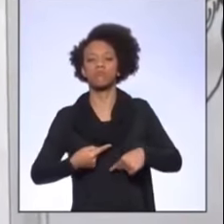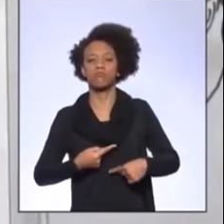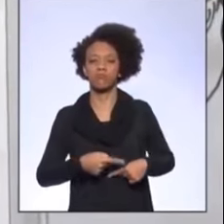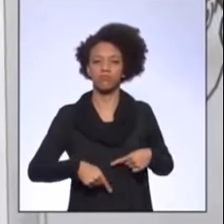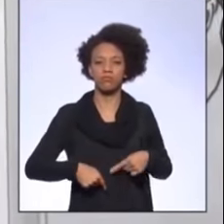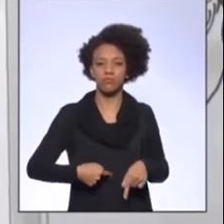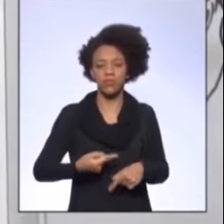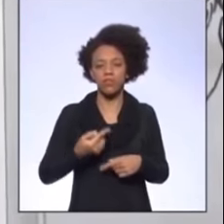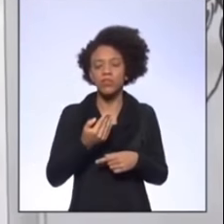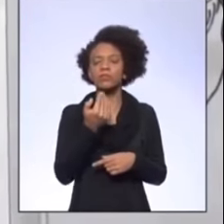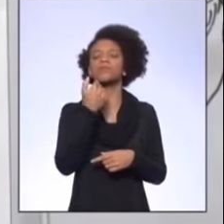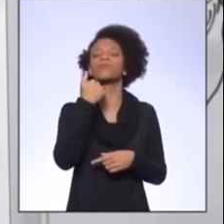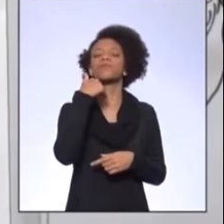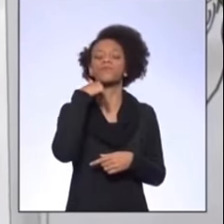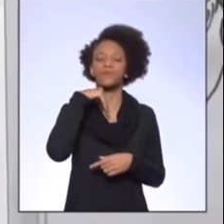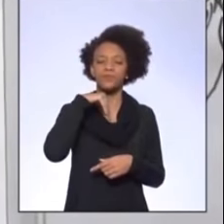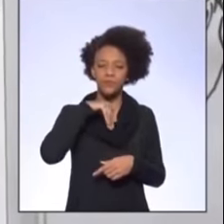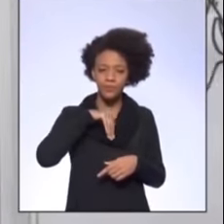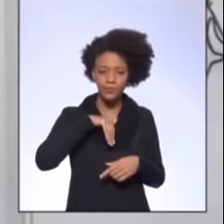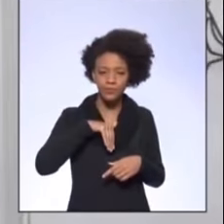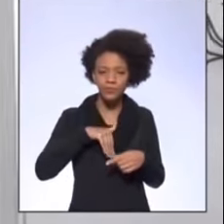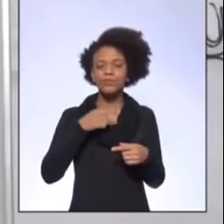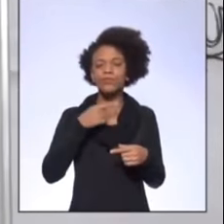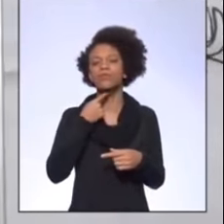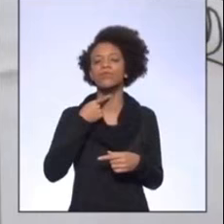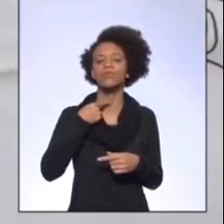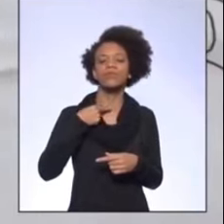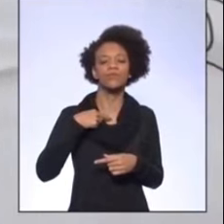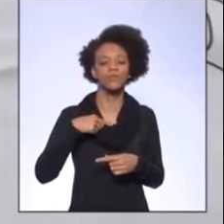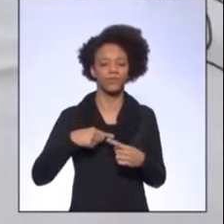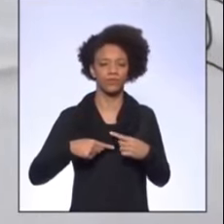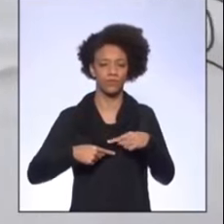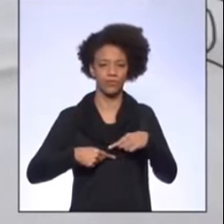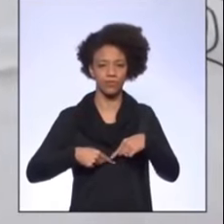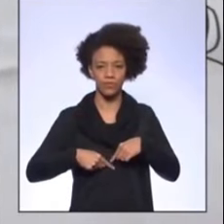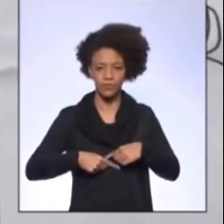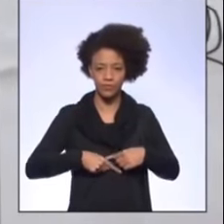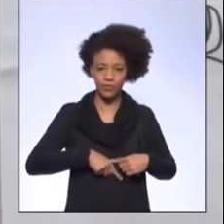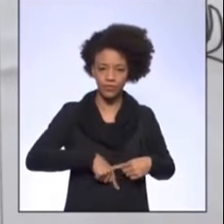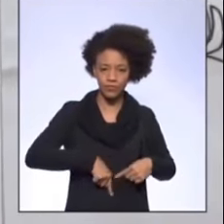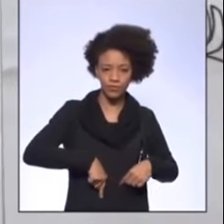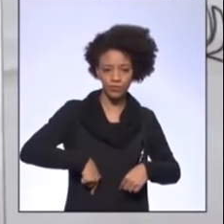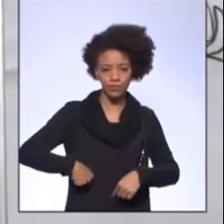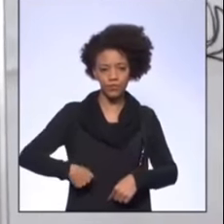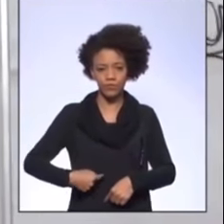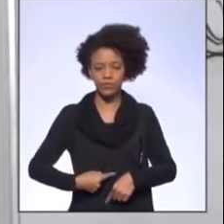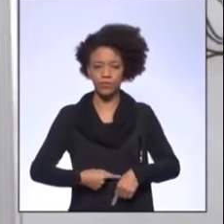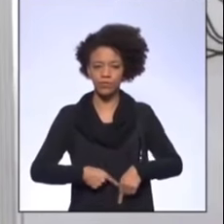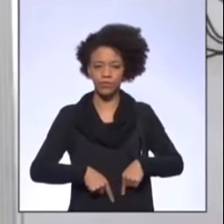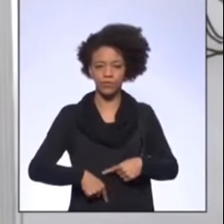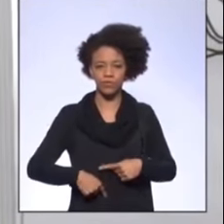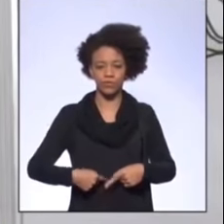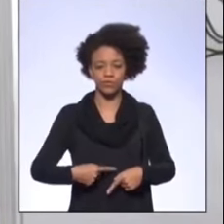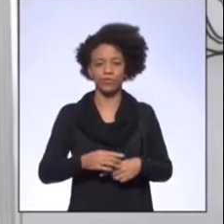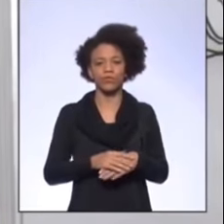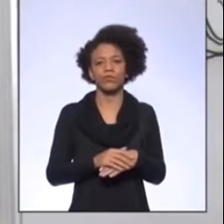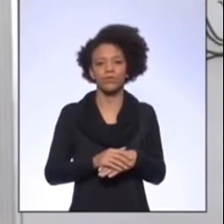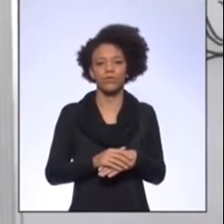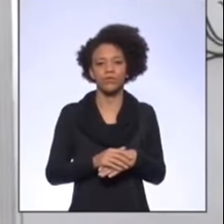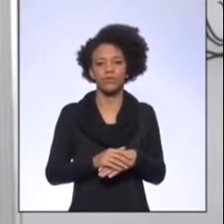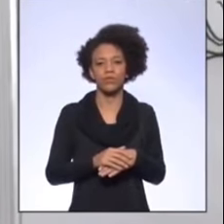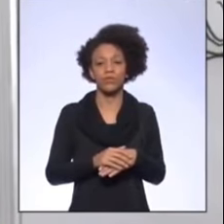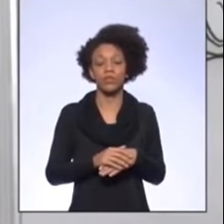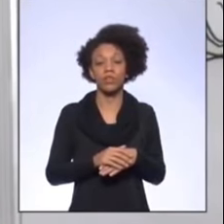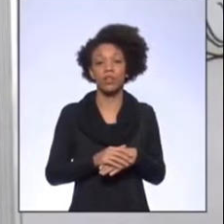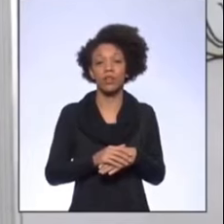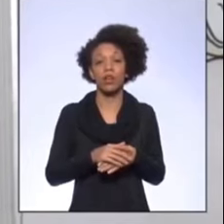deglute, engole, né? Vai passar aqui pela faringe, tá? O esôfago. Tá? Ó. Aí vai vir aqui para o seu